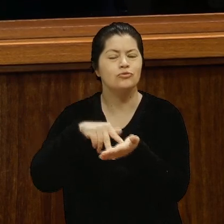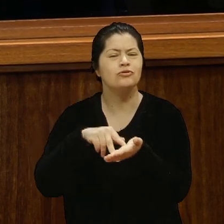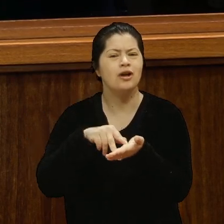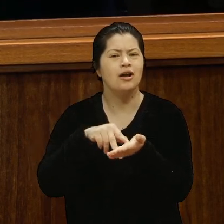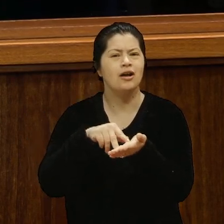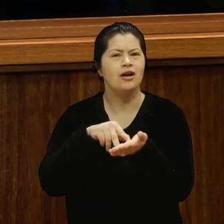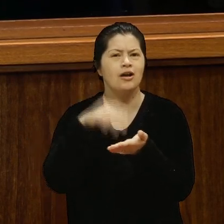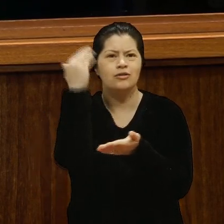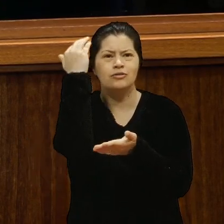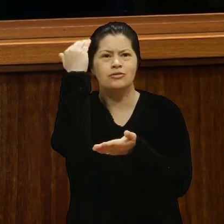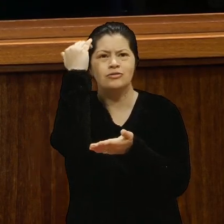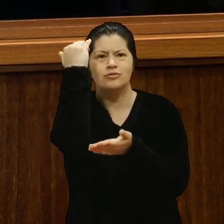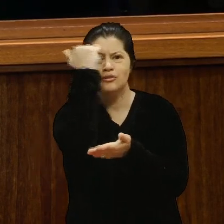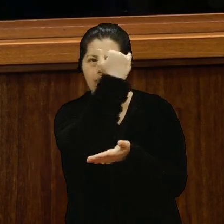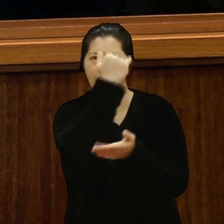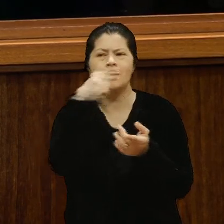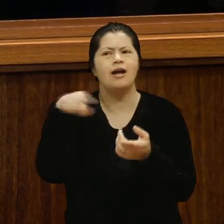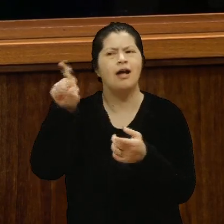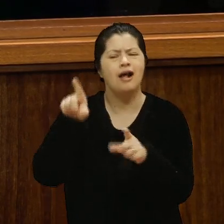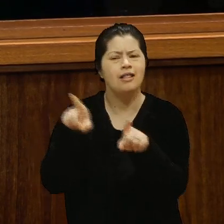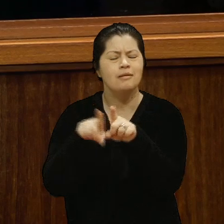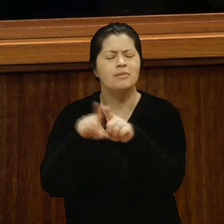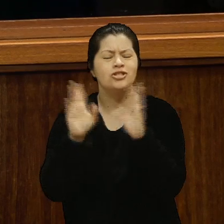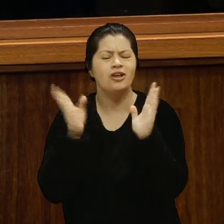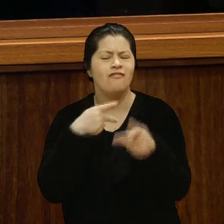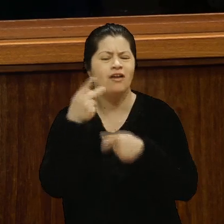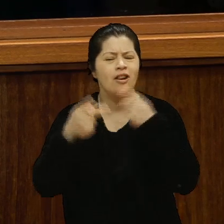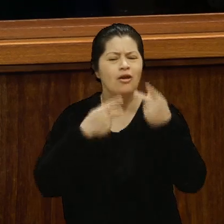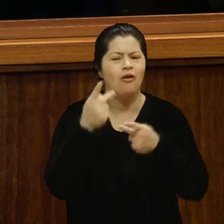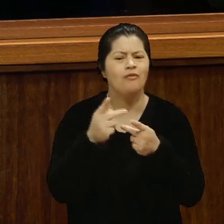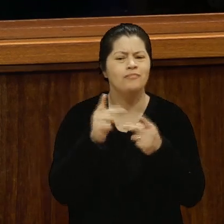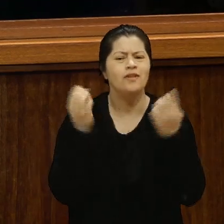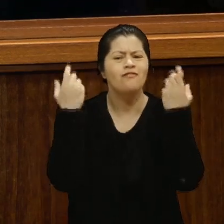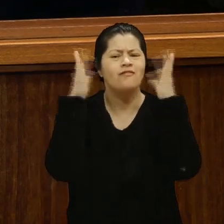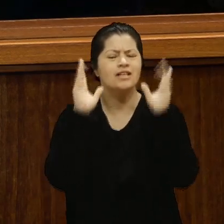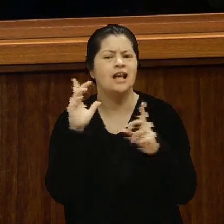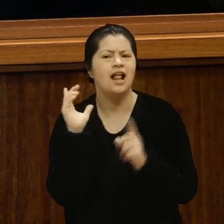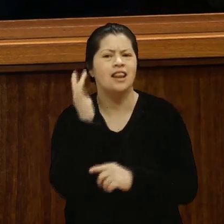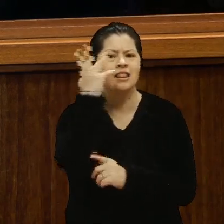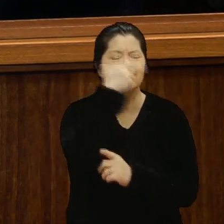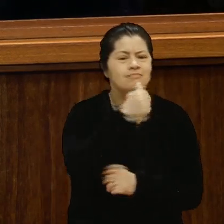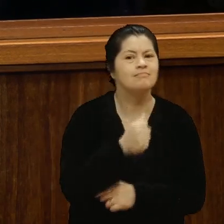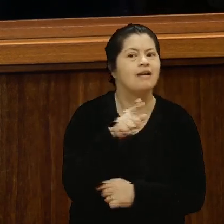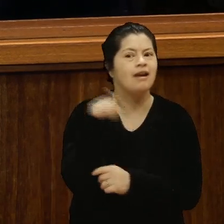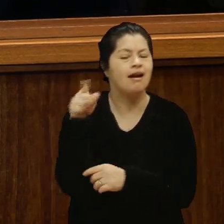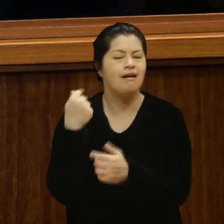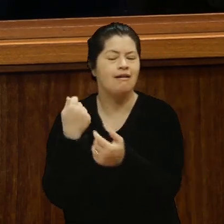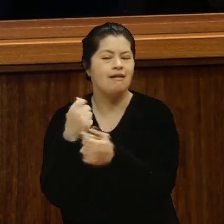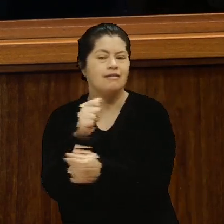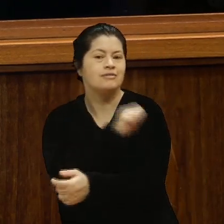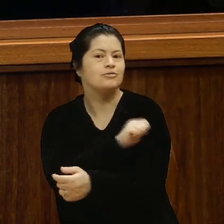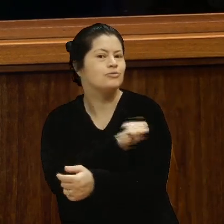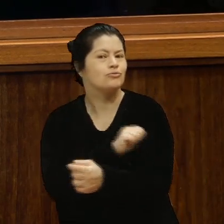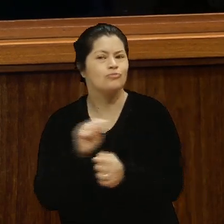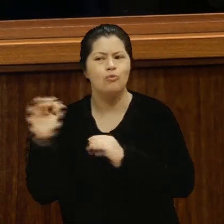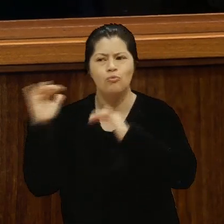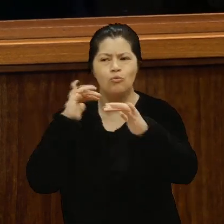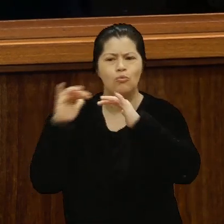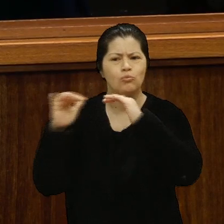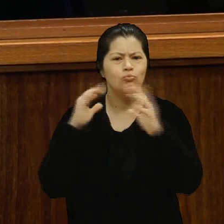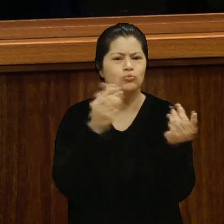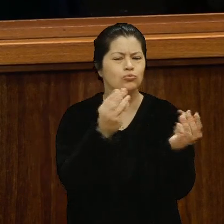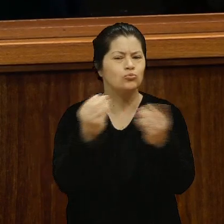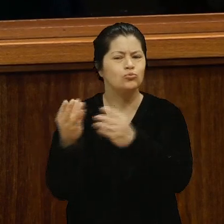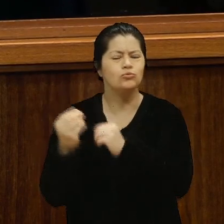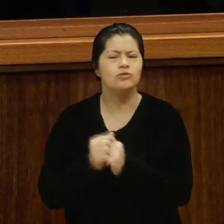já comentou, foi uma festa linda e os estudantes lá se mobilizam bastante. Eu